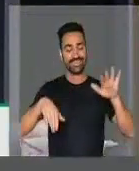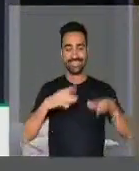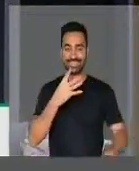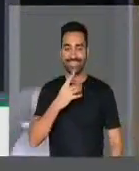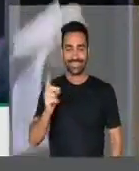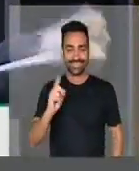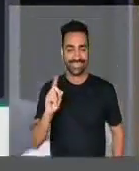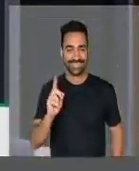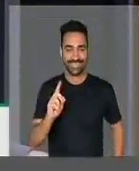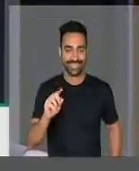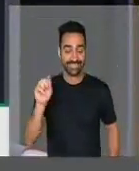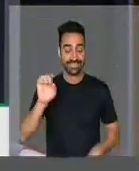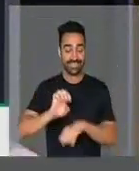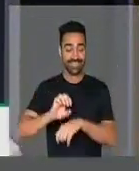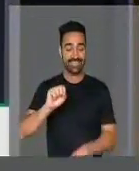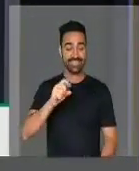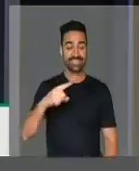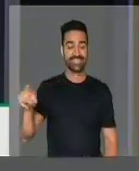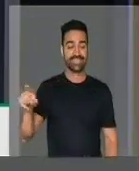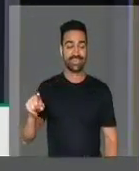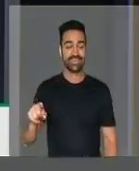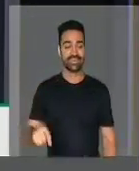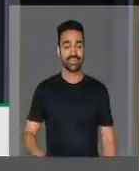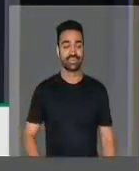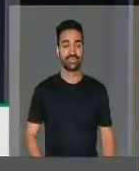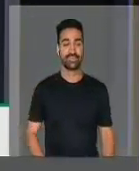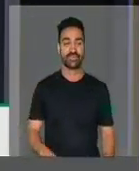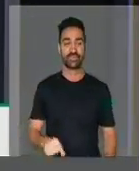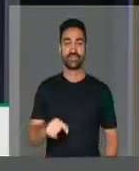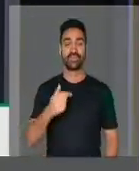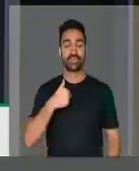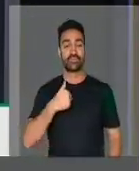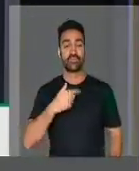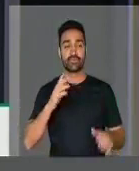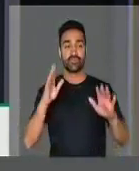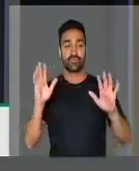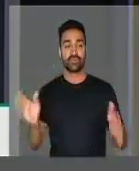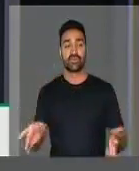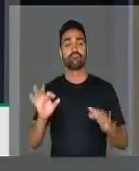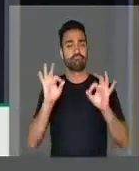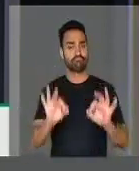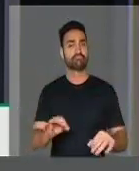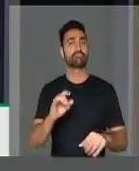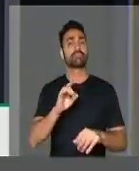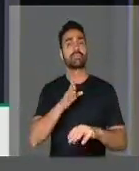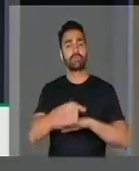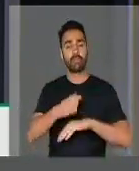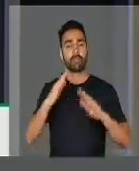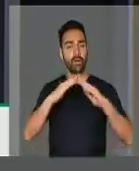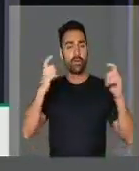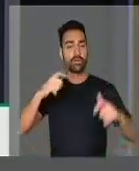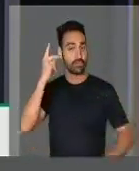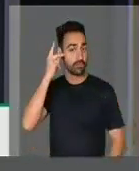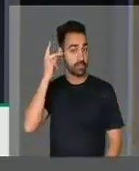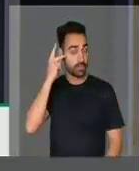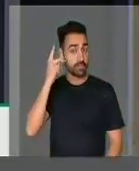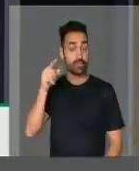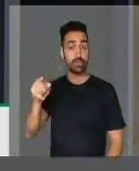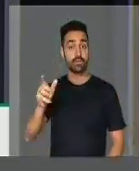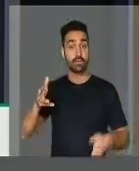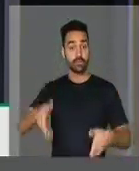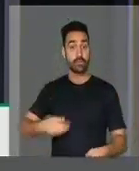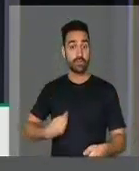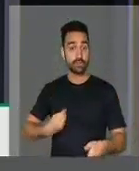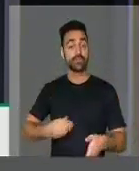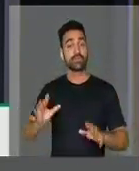né? São Luís, por exemplo, né? Eu tive a oportunidade de morar em São Paulo e participar das festas